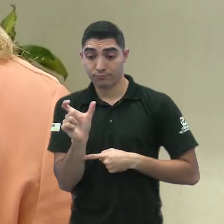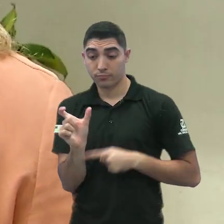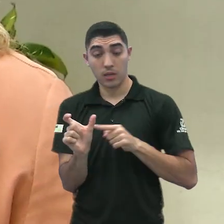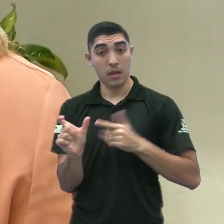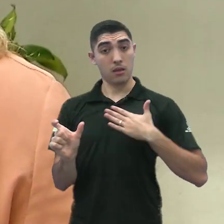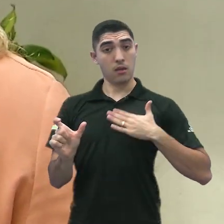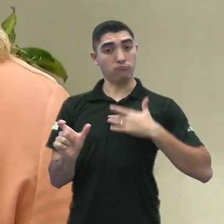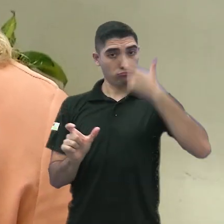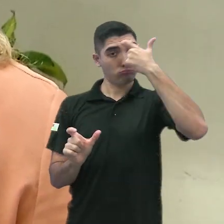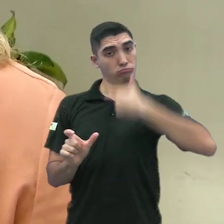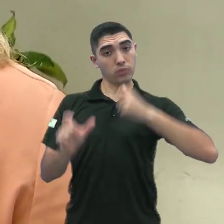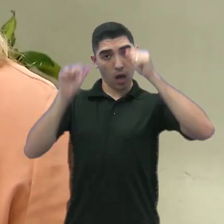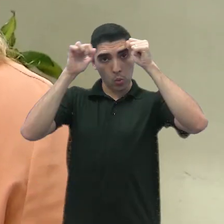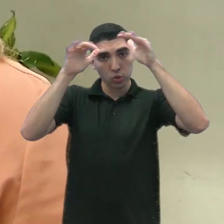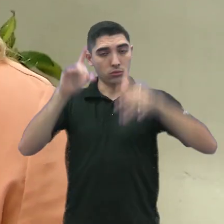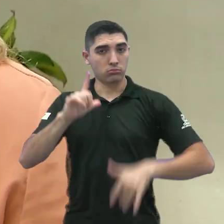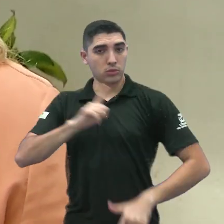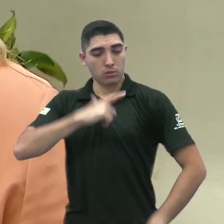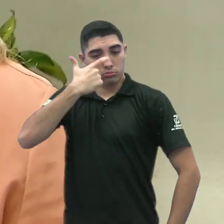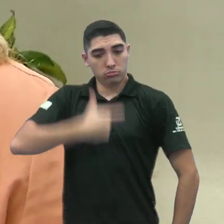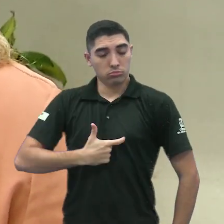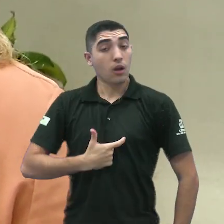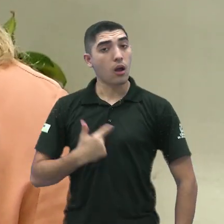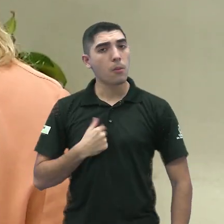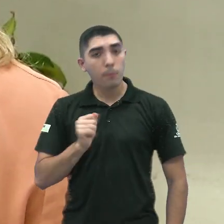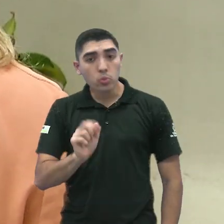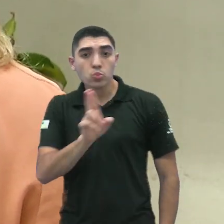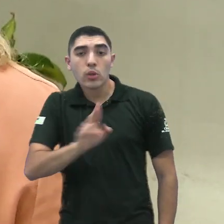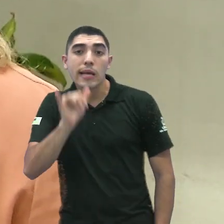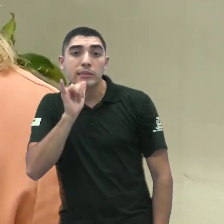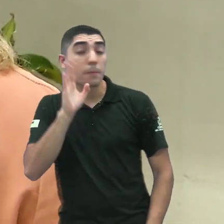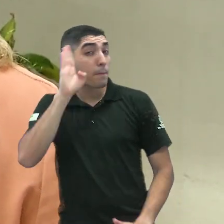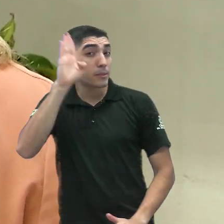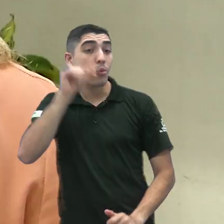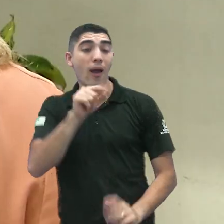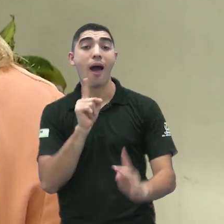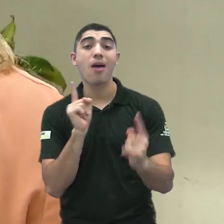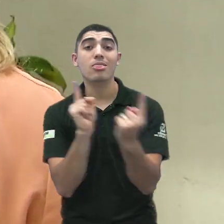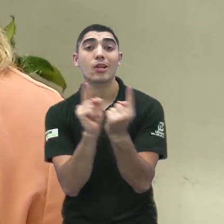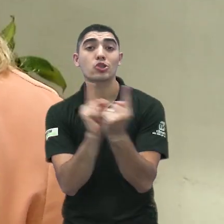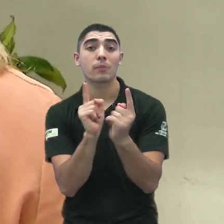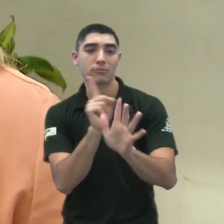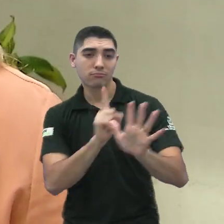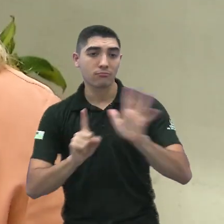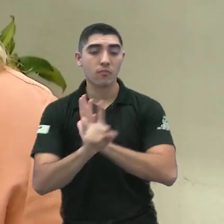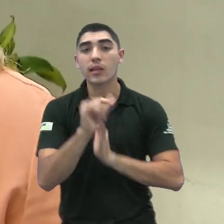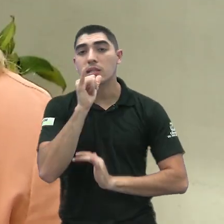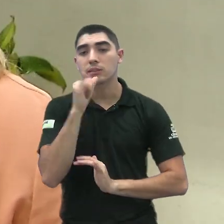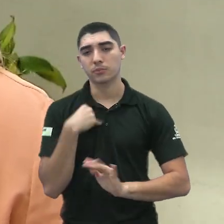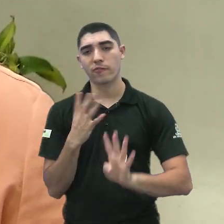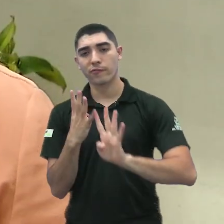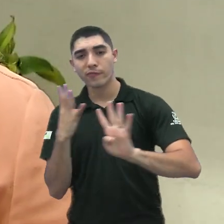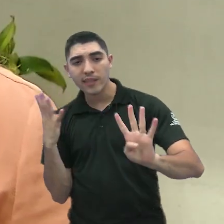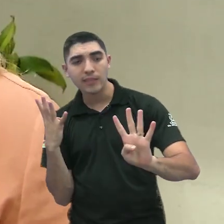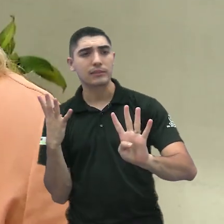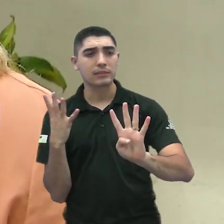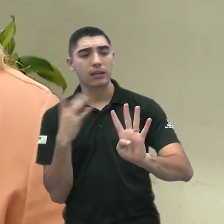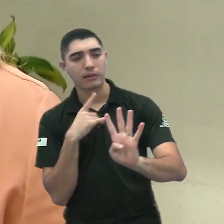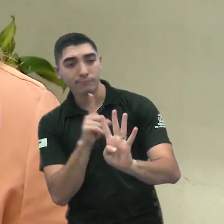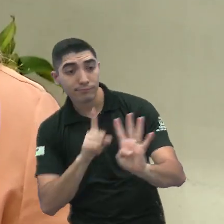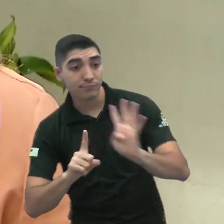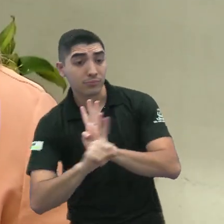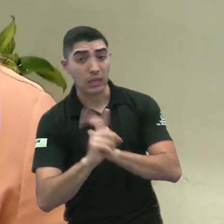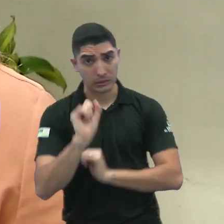autismo, você pode utilizar principalmente nas questões de atendimento prioritário. Então, às vezes eu estou numa fila preferencial, se eu for